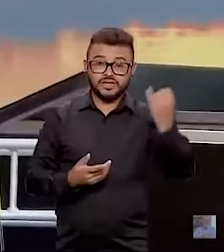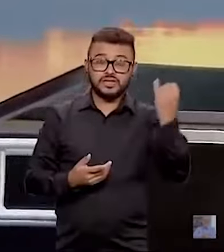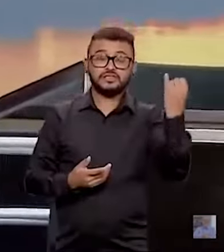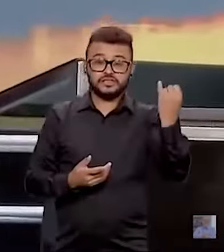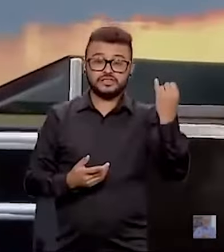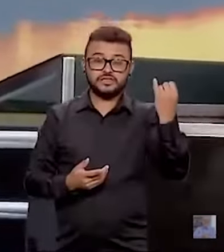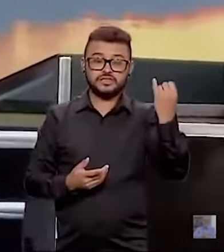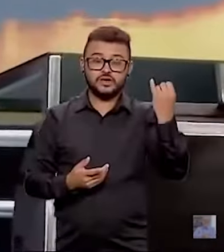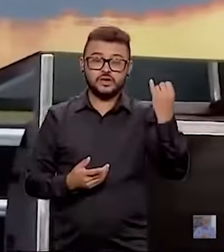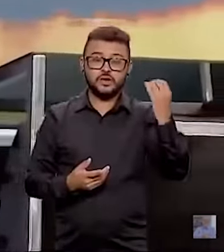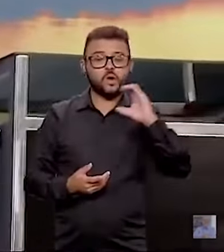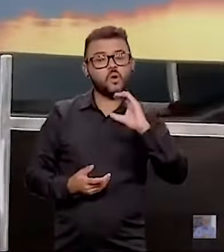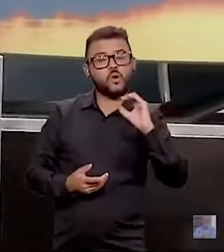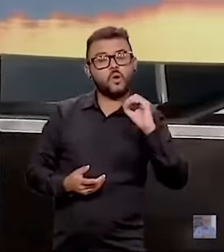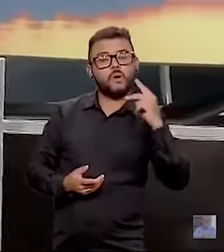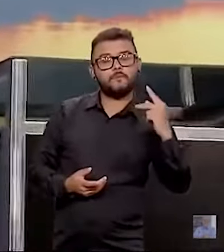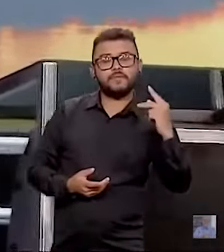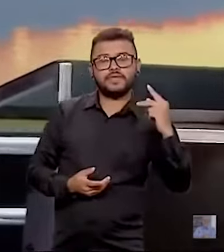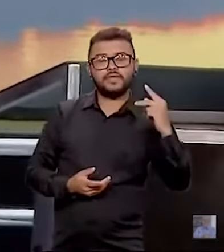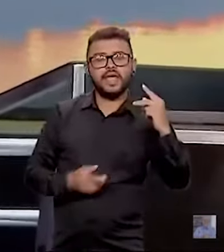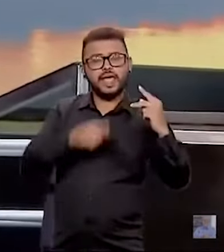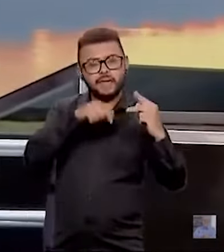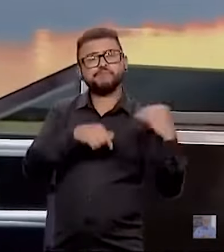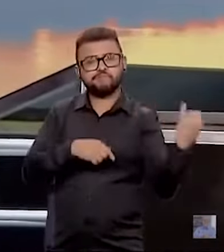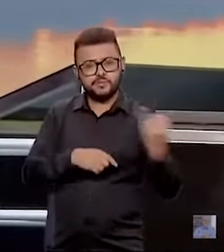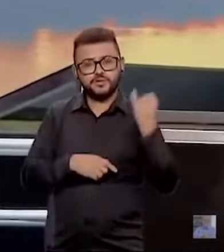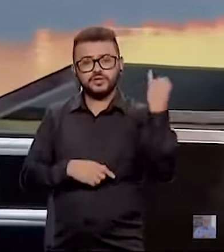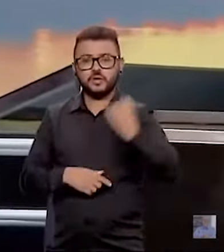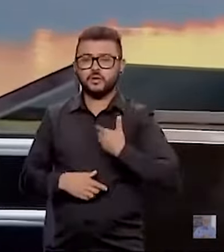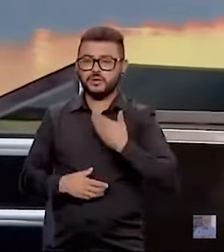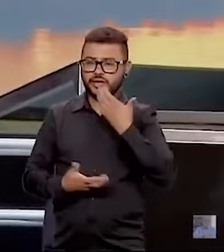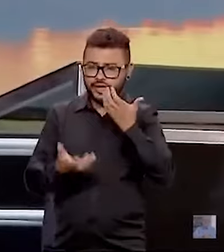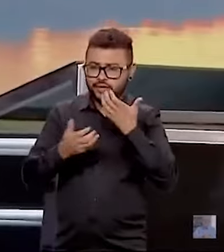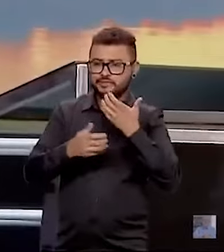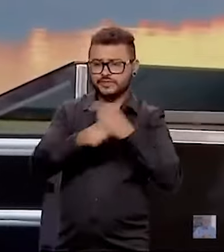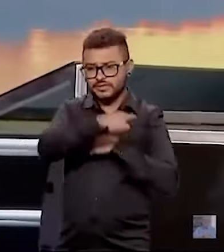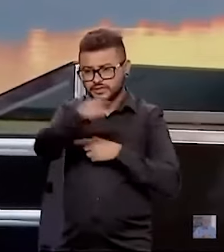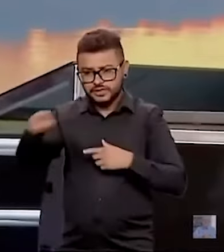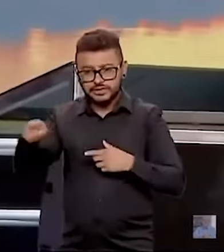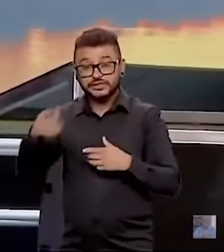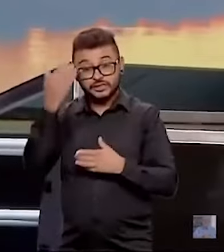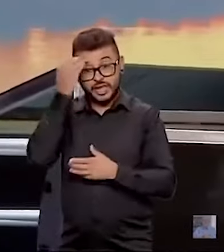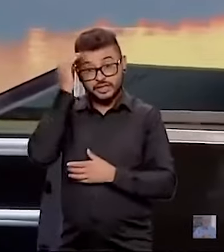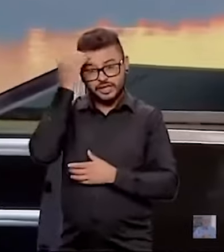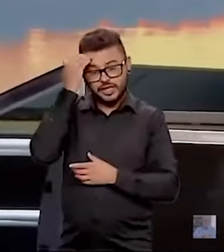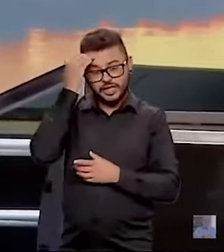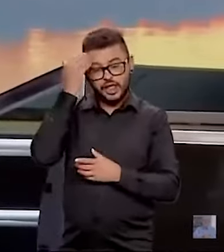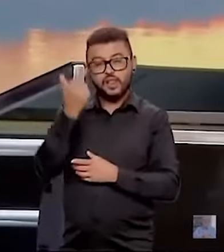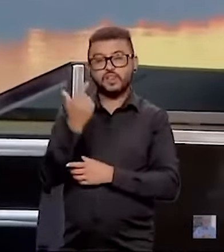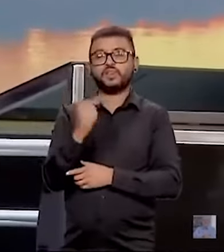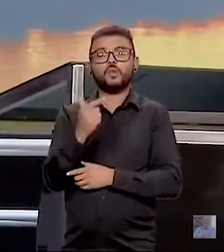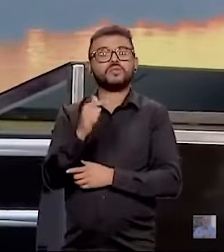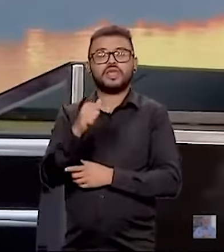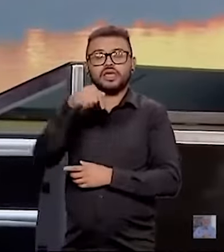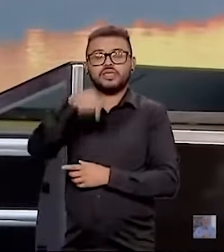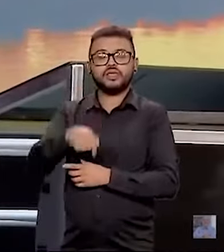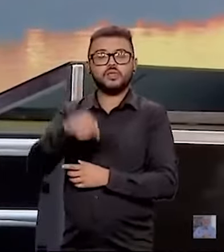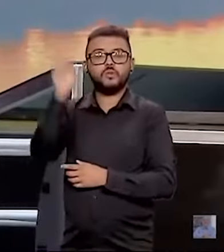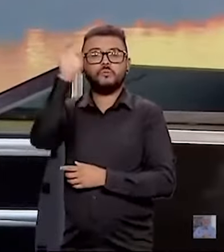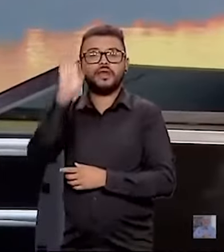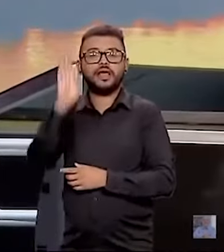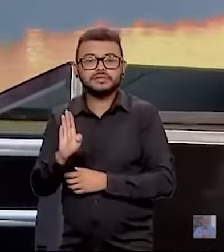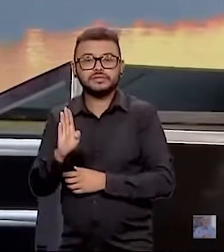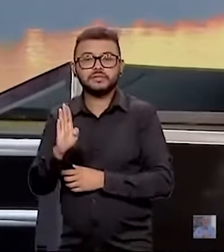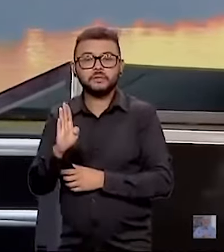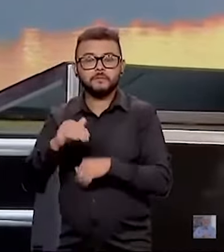o significado da COP. Eu só queria que vocês tivessem em conta que não existe nada